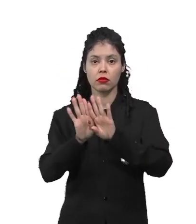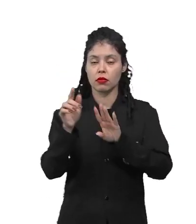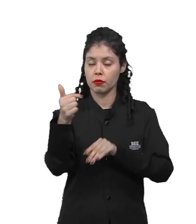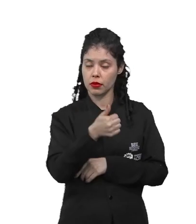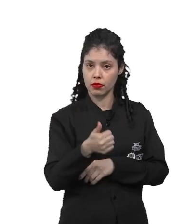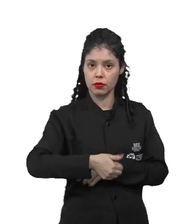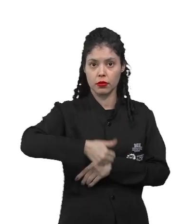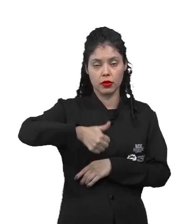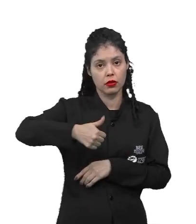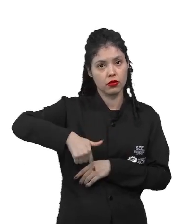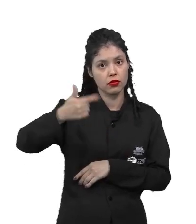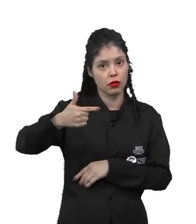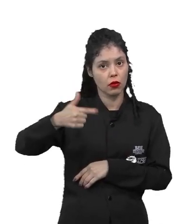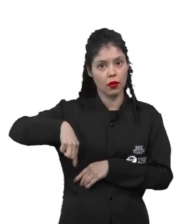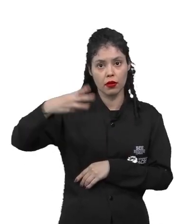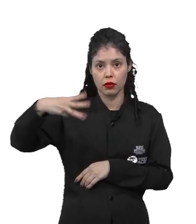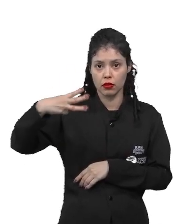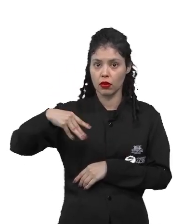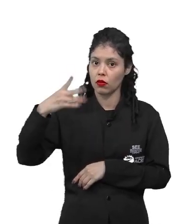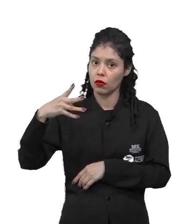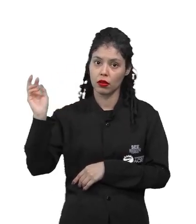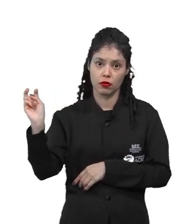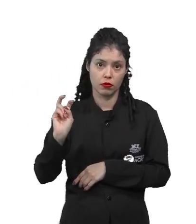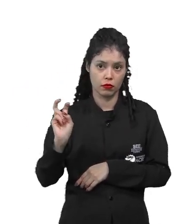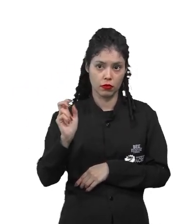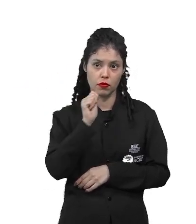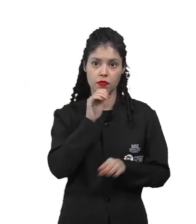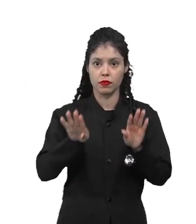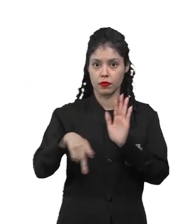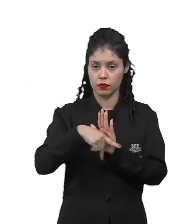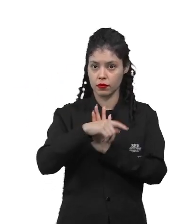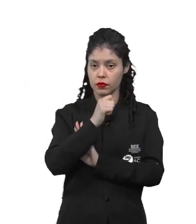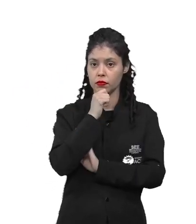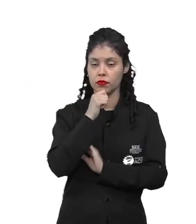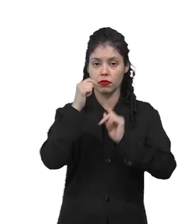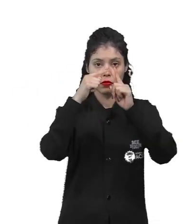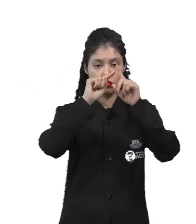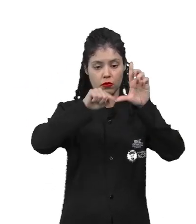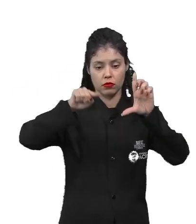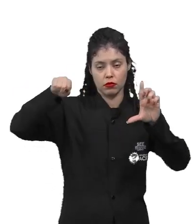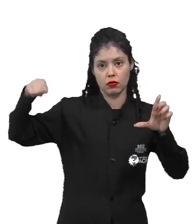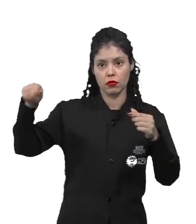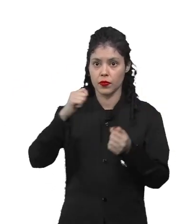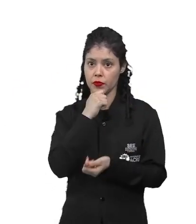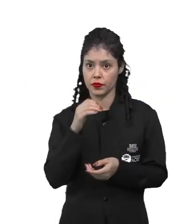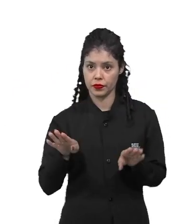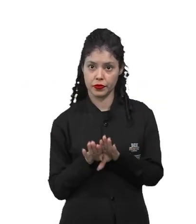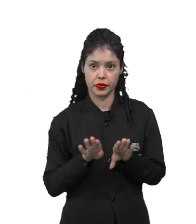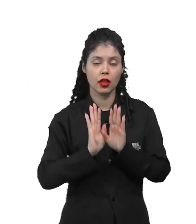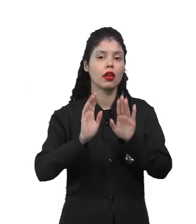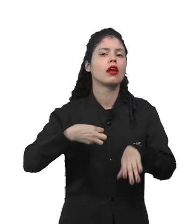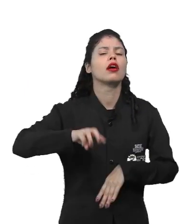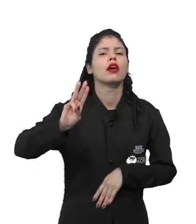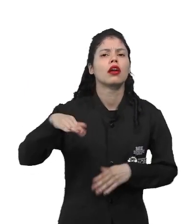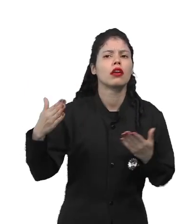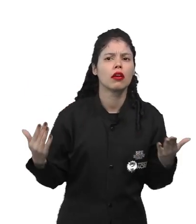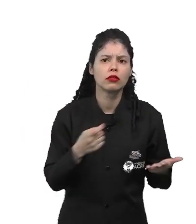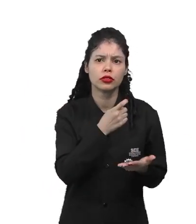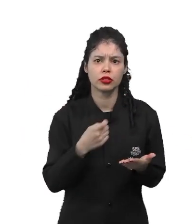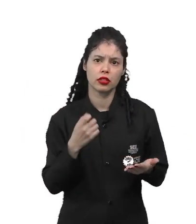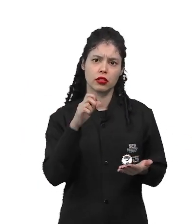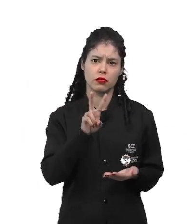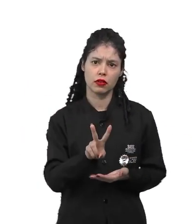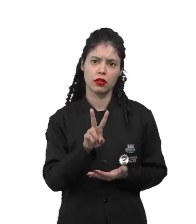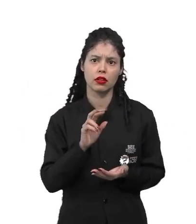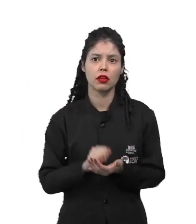segundo passo, o terceiro, o quarto e o quinto passo, que é a construção do gráfico, tá bom? E também o nosso y-vértice. Professor, quem é o x-vértice? Seria